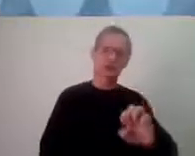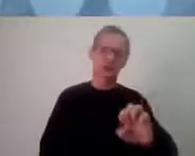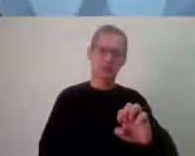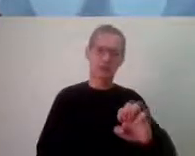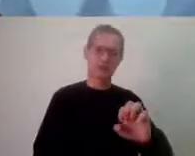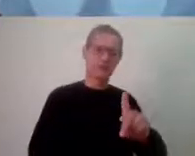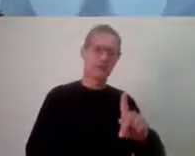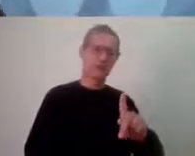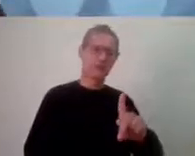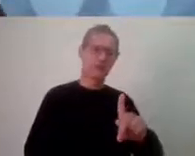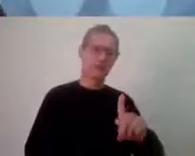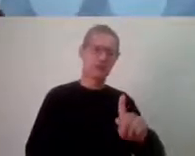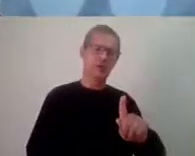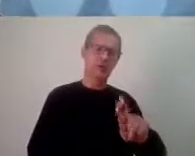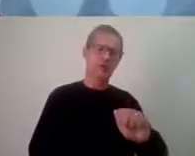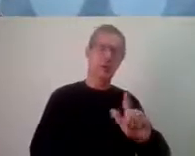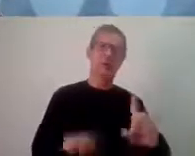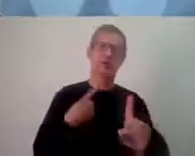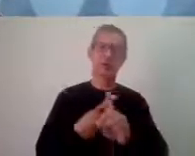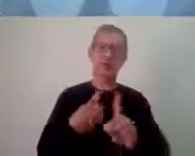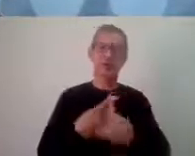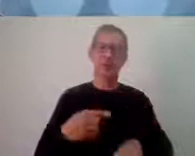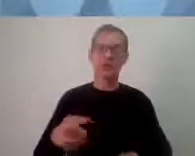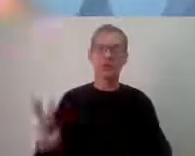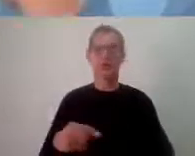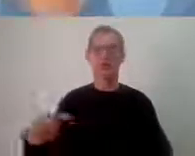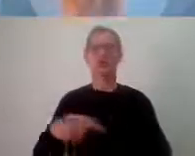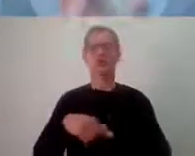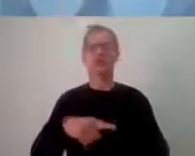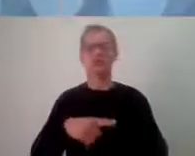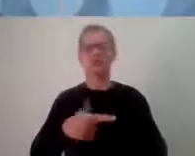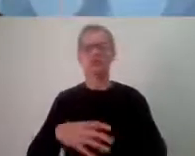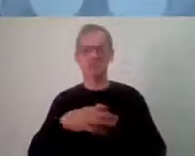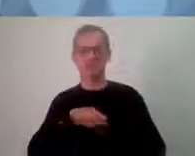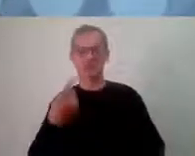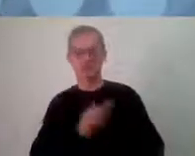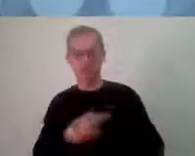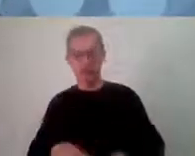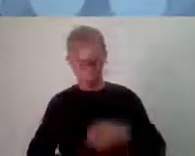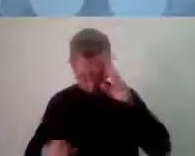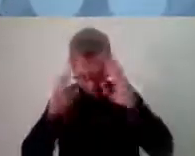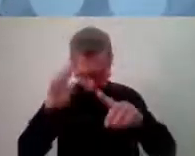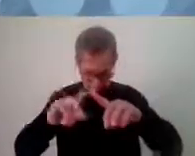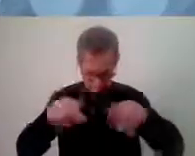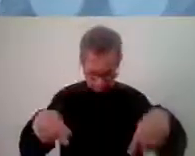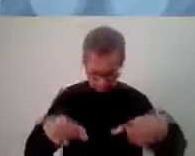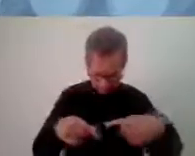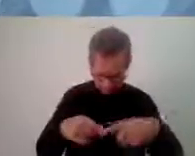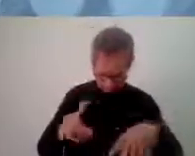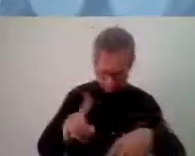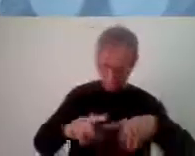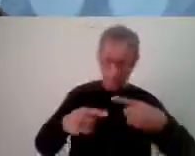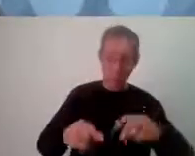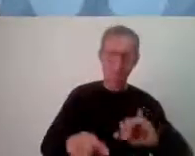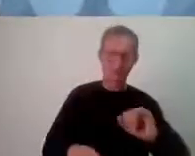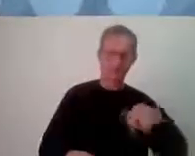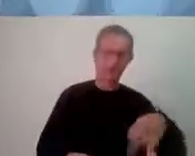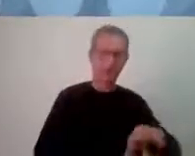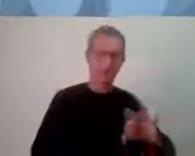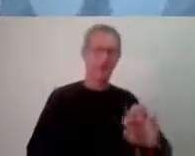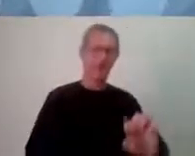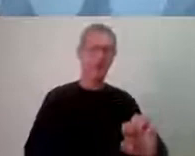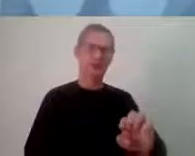negativo. Não faz sentido, né? Se a gente pensar como sendo uma área, mas não é. As integrais, elas podem